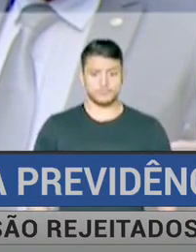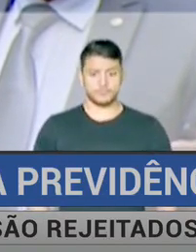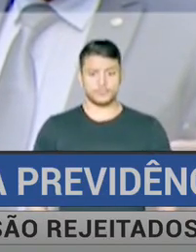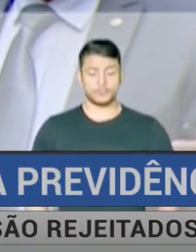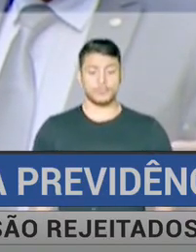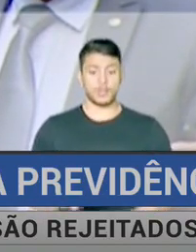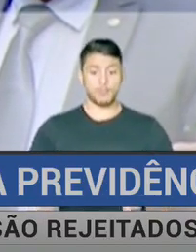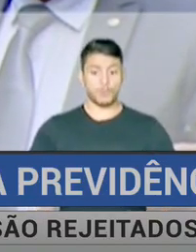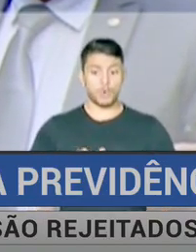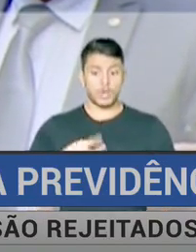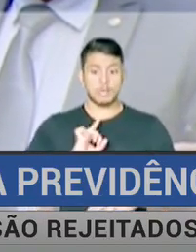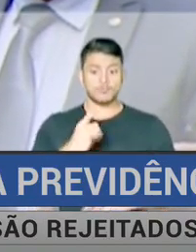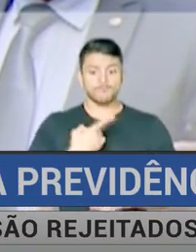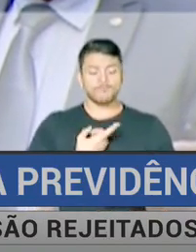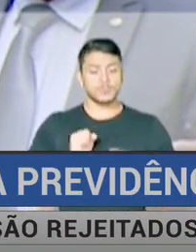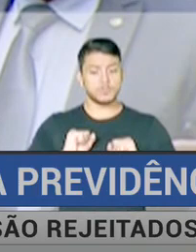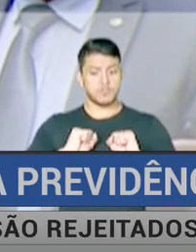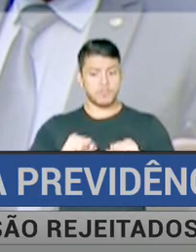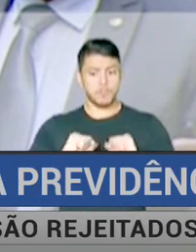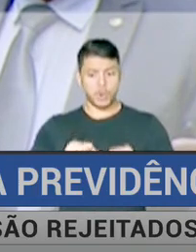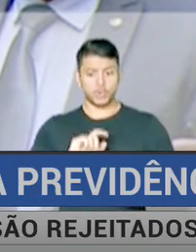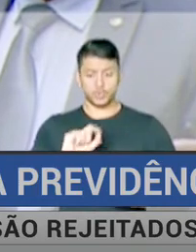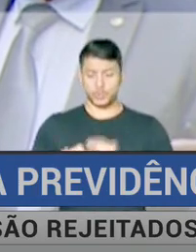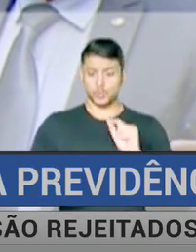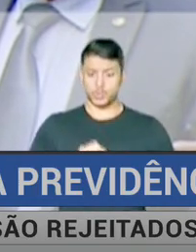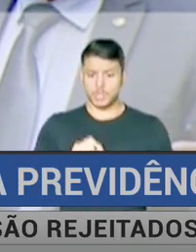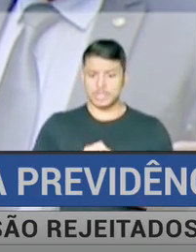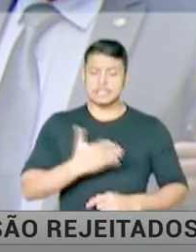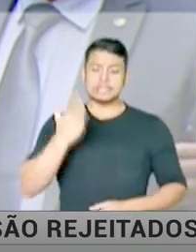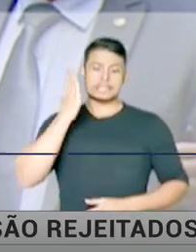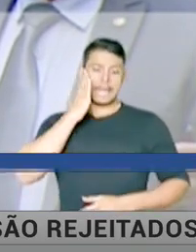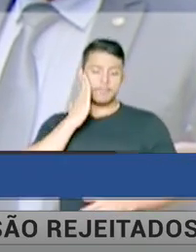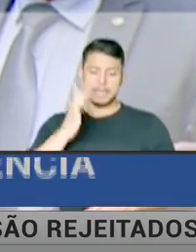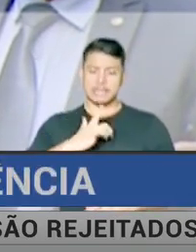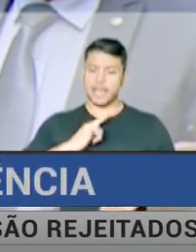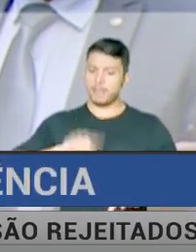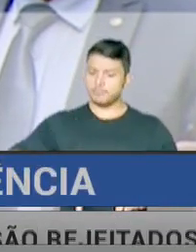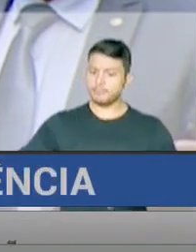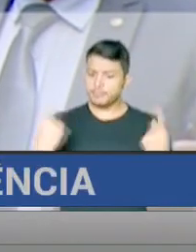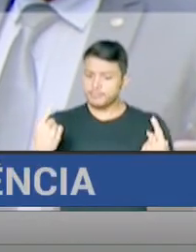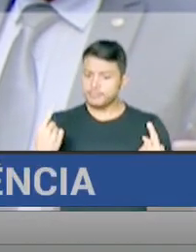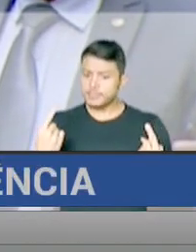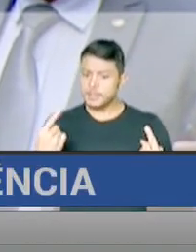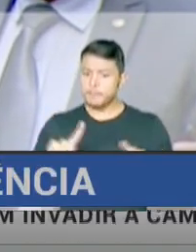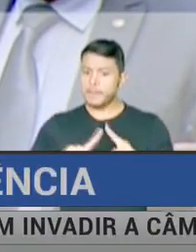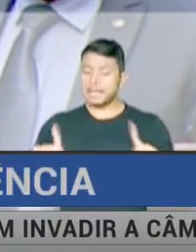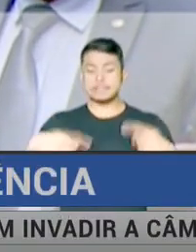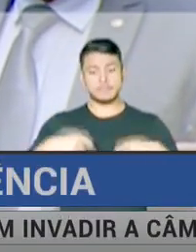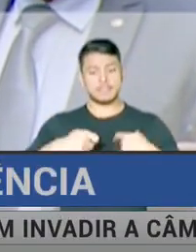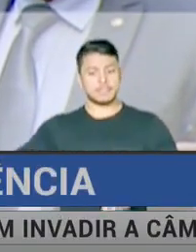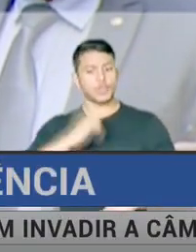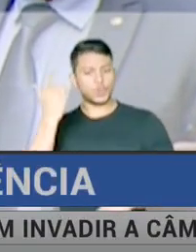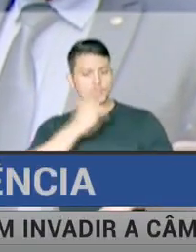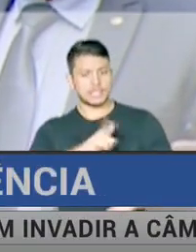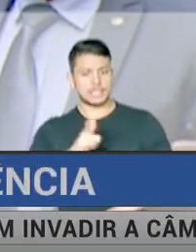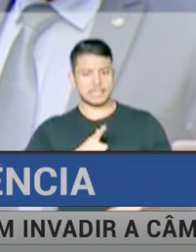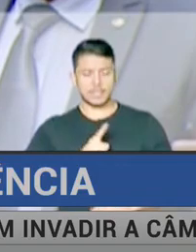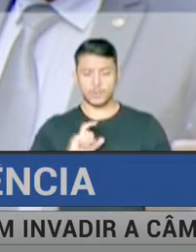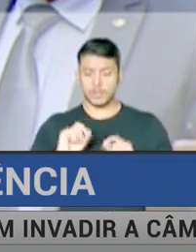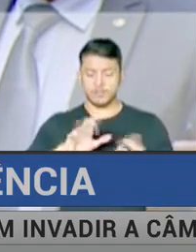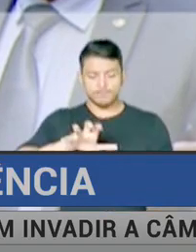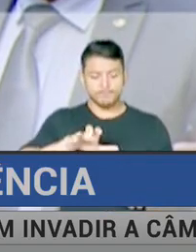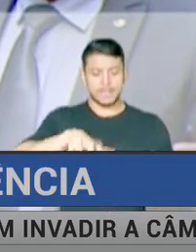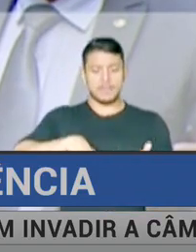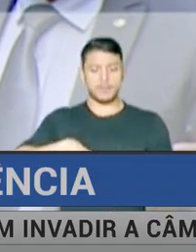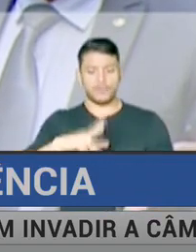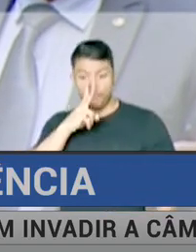para que a gente possa, mesmo na divergência, construir um parlamento forte e construir